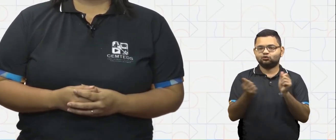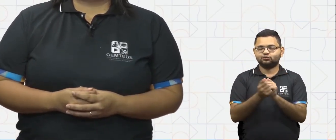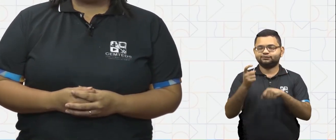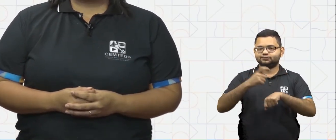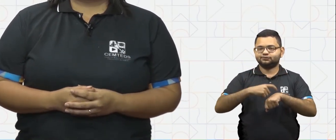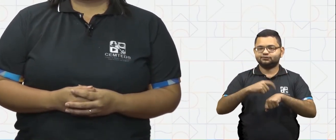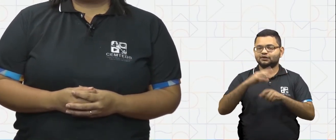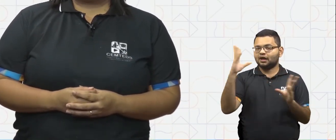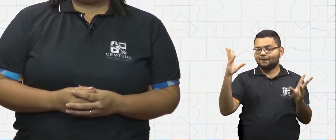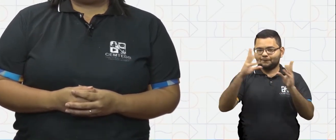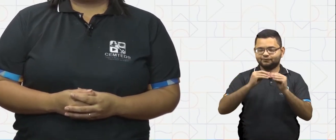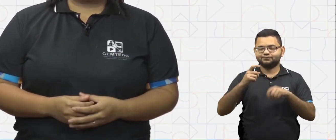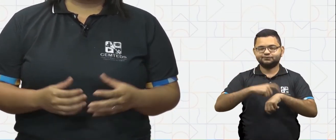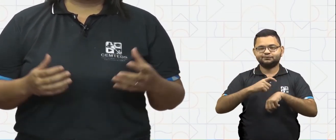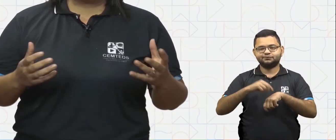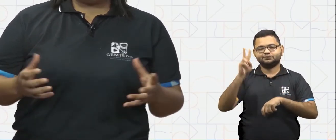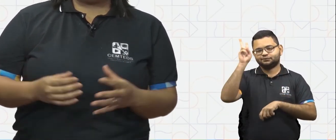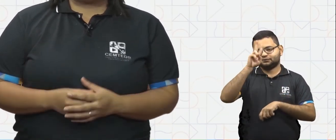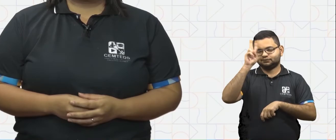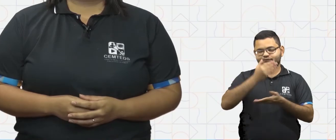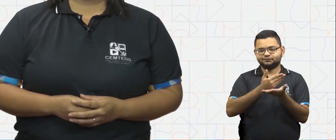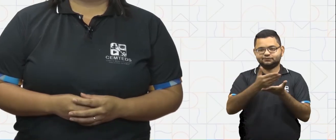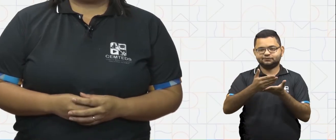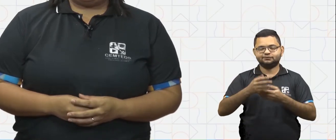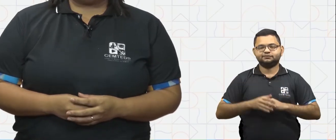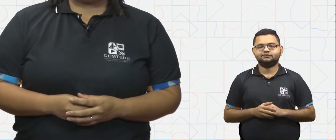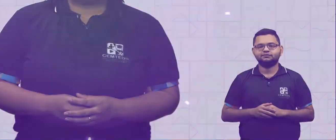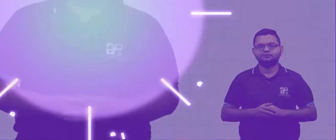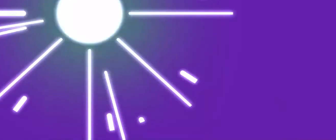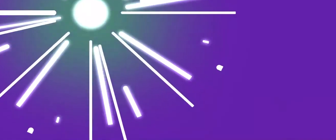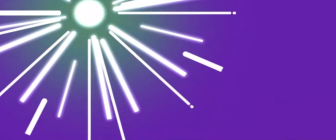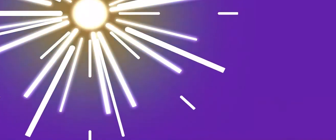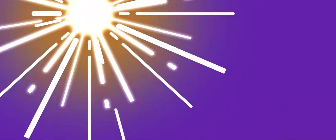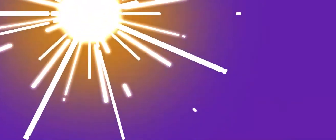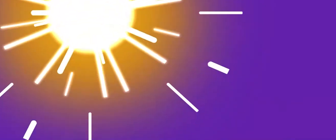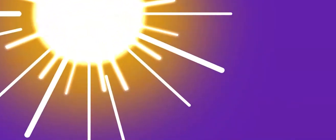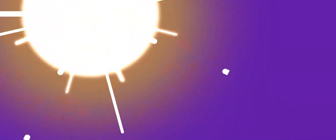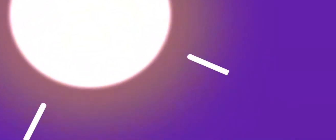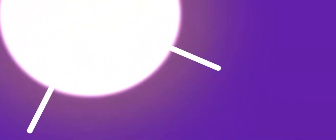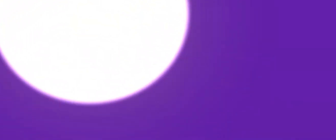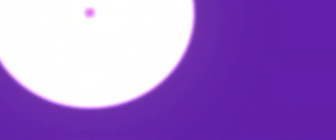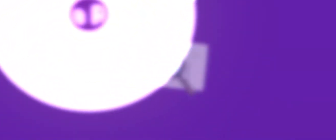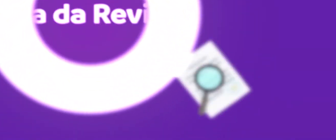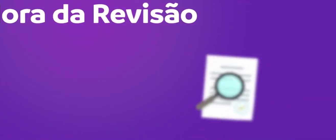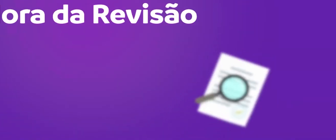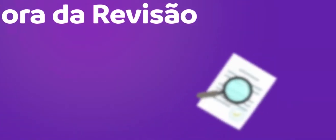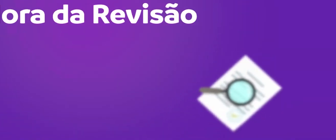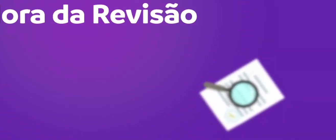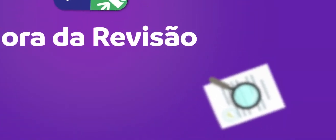o resumo da nossa aula. Chegou a hora da revisão.